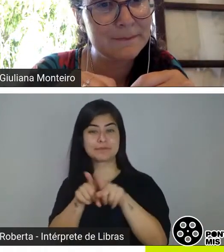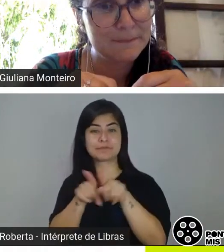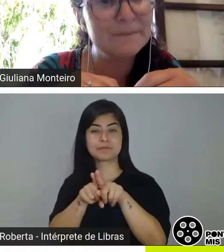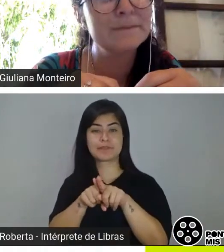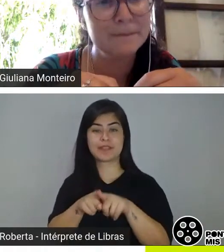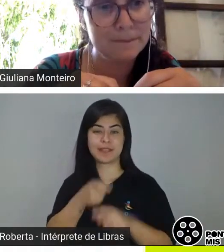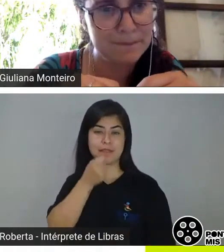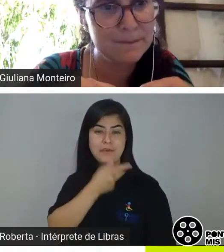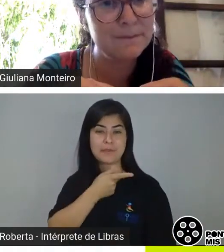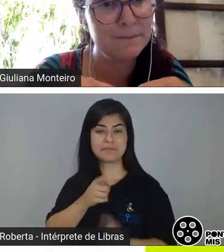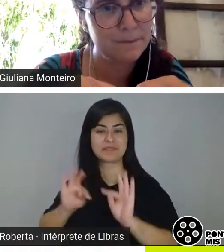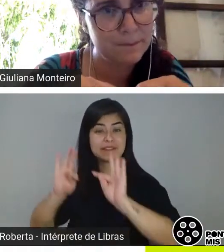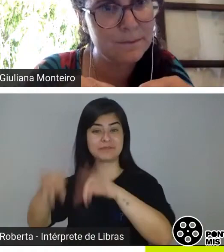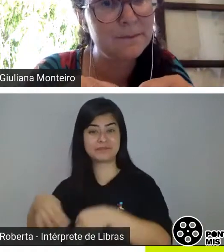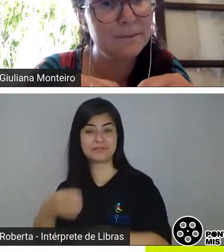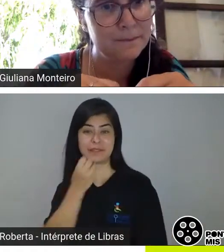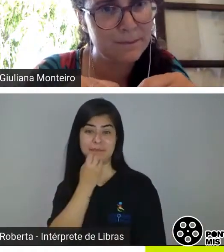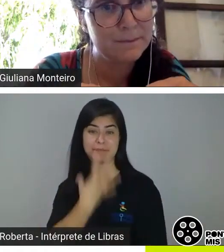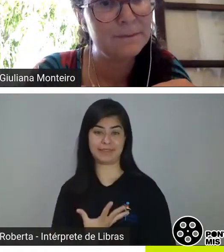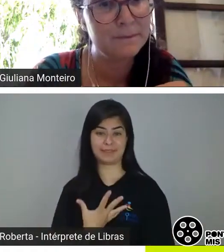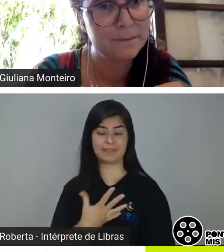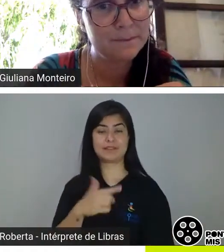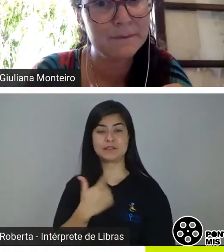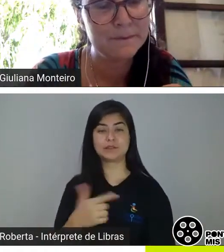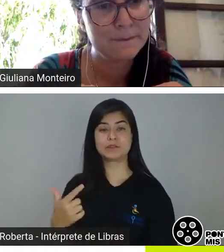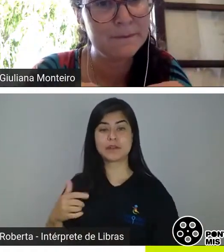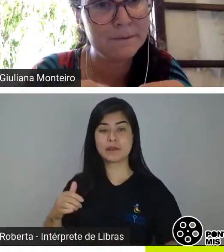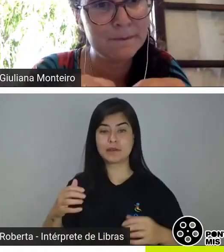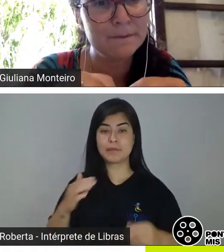bem. Não há mortes e sofrimento